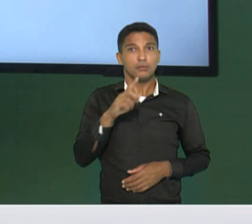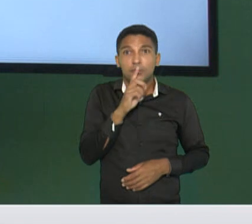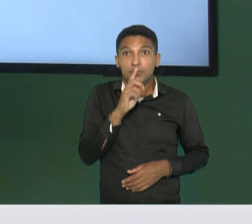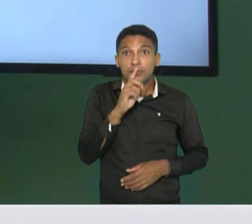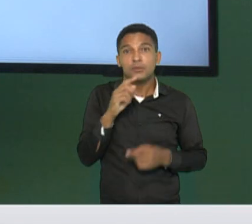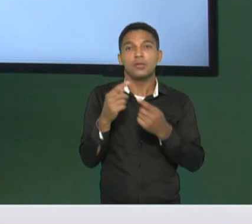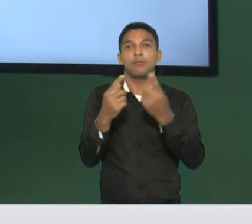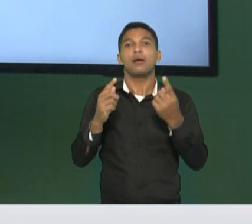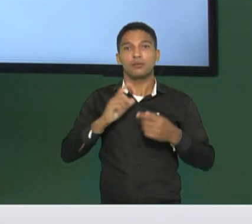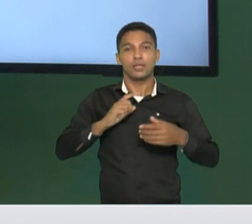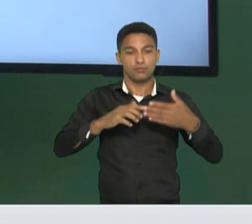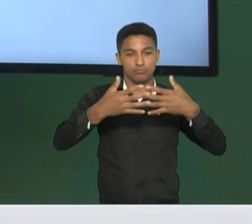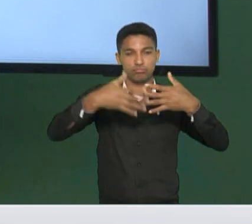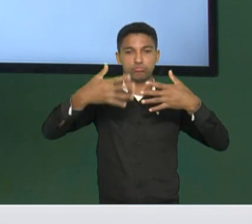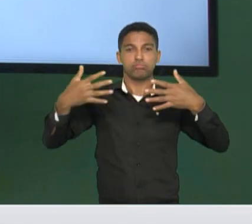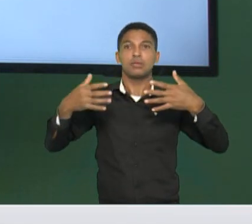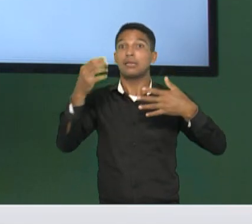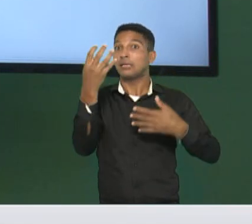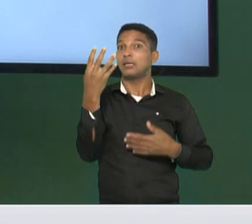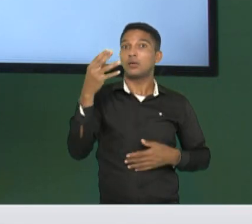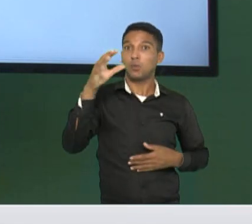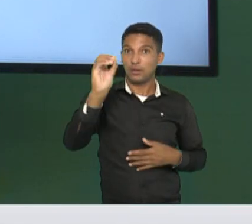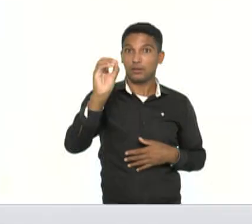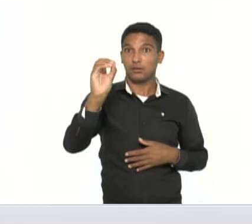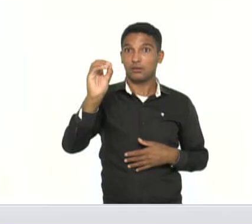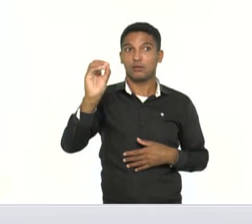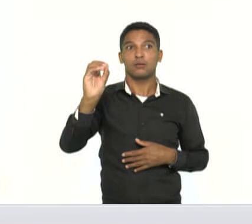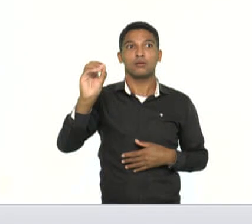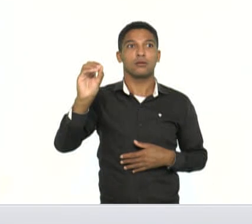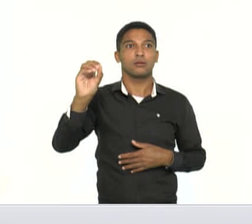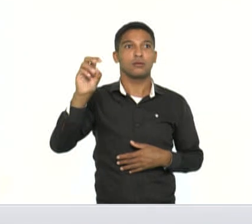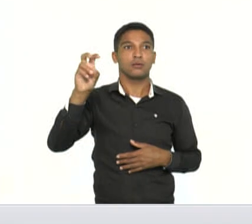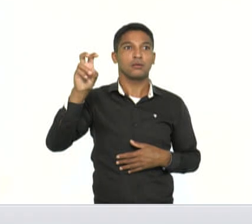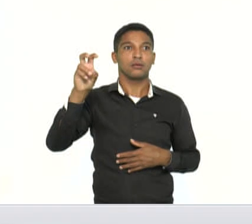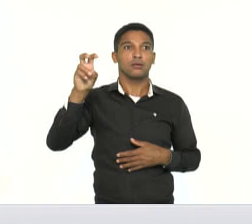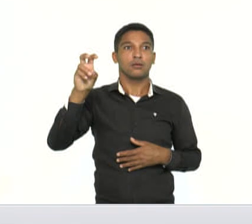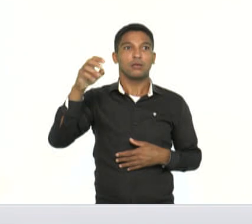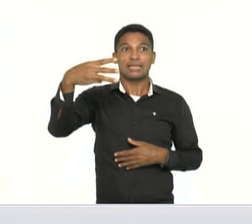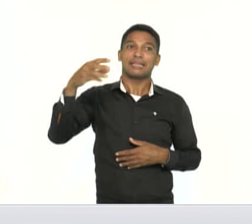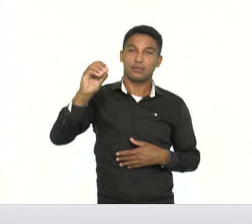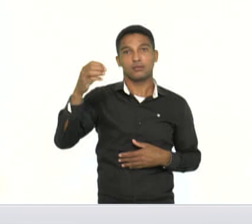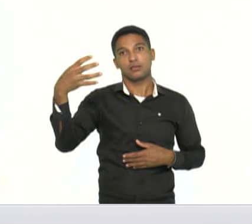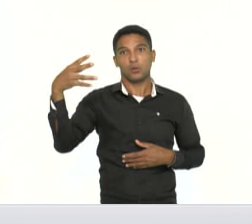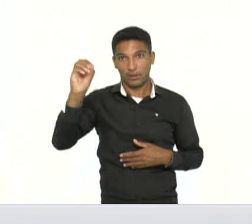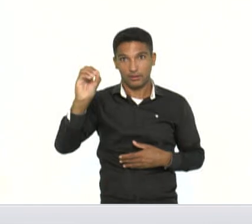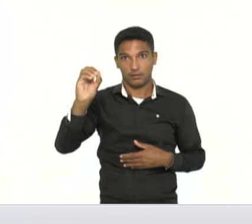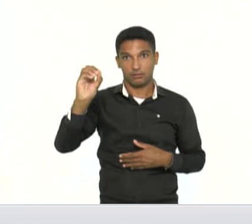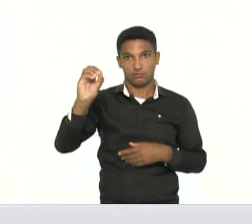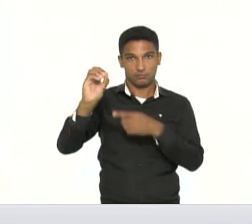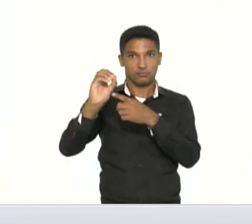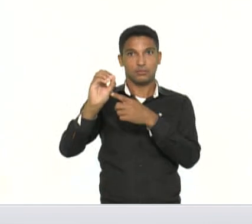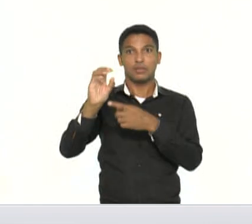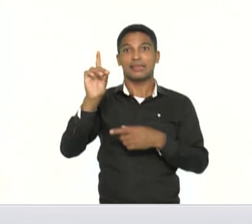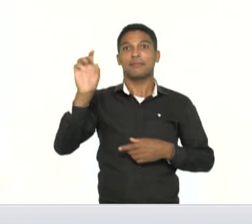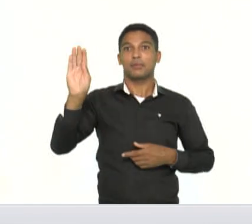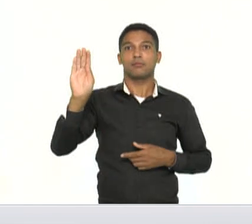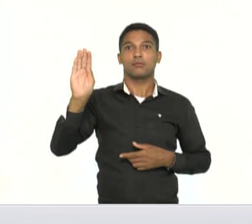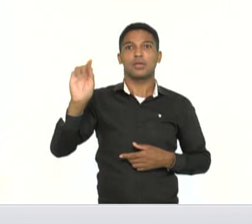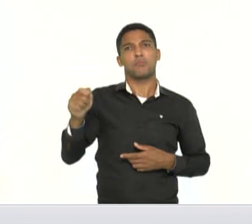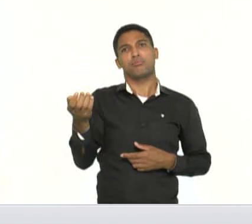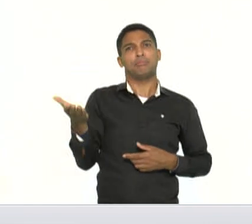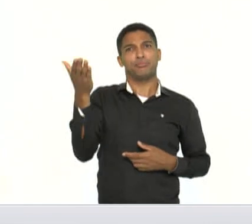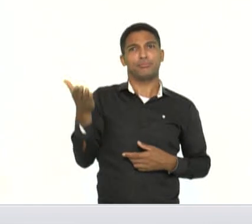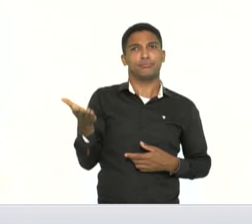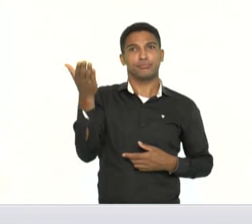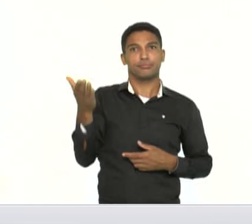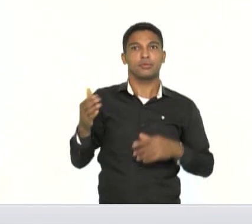existem ondas com esta frequência aqui. Uma máquina de lavar, ela chega a 60 decibéis.